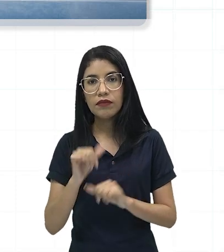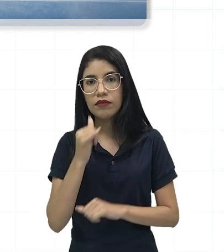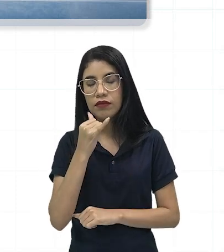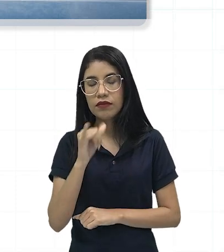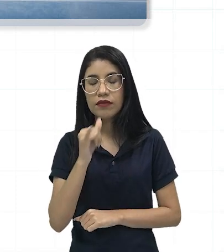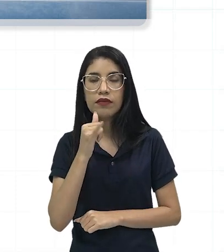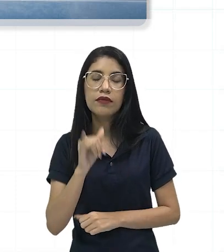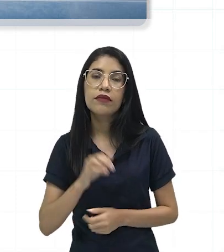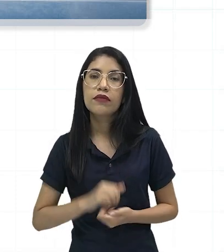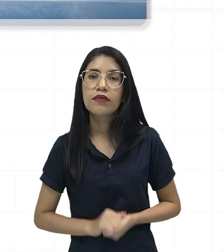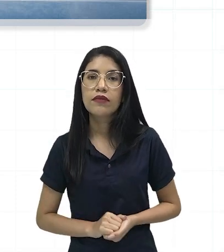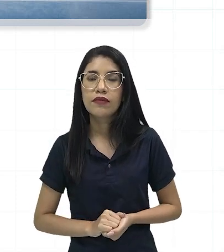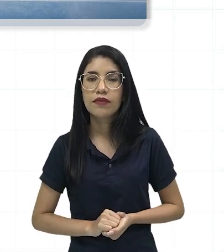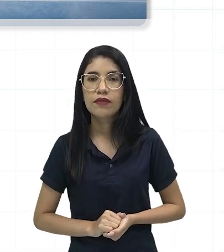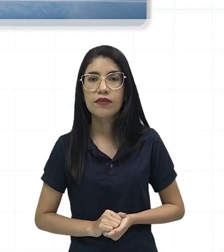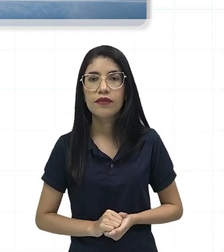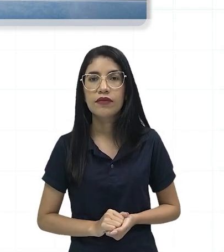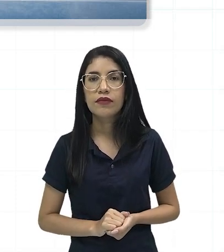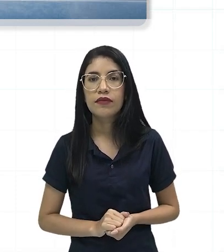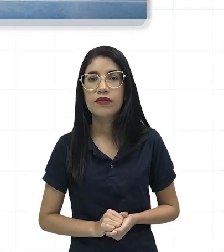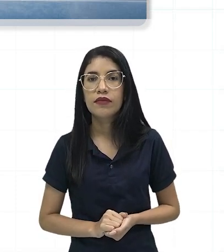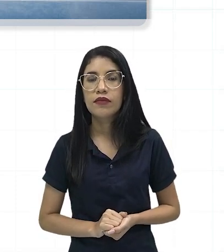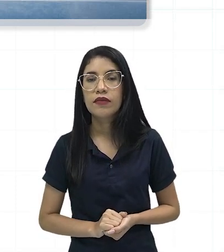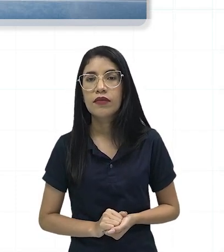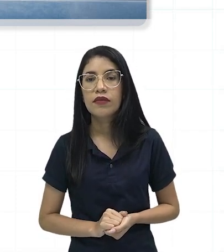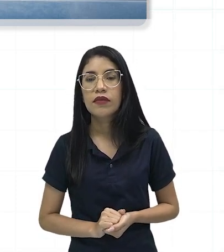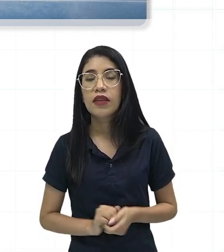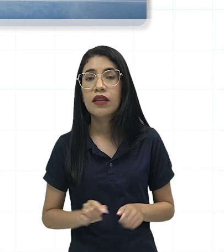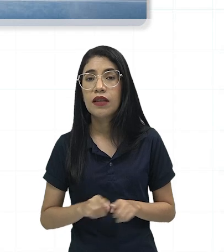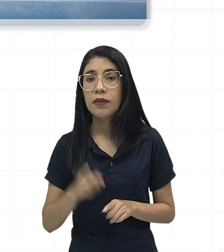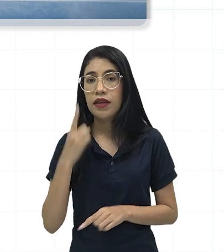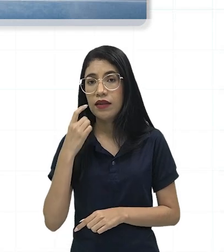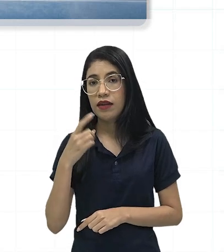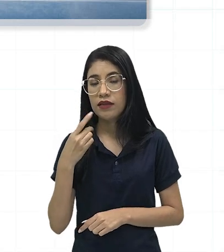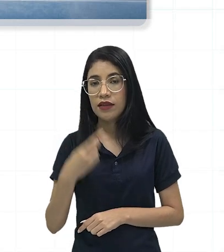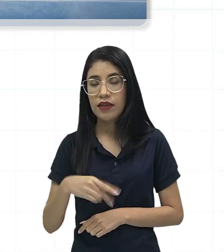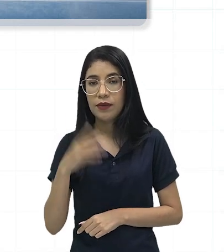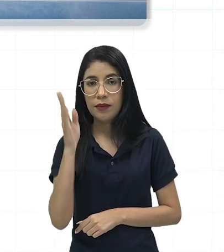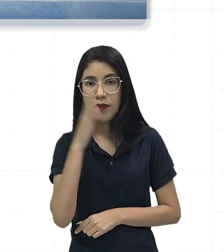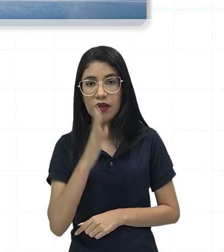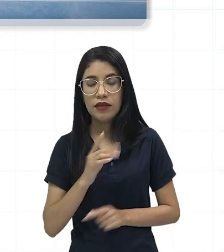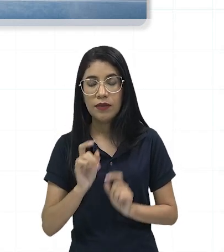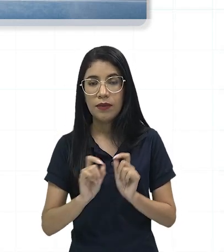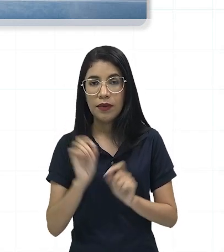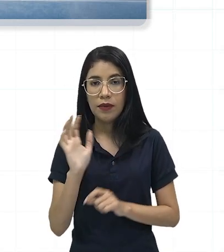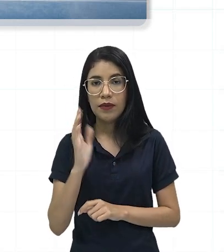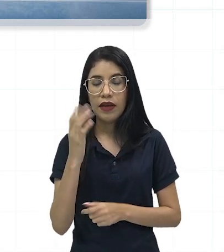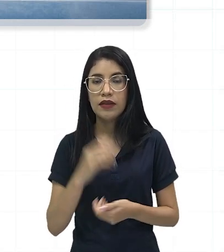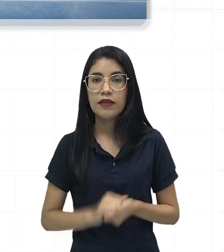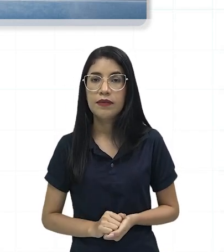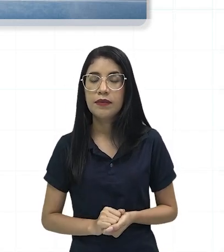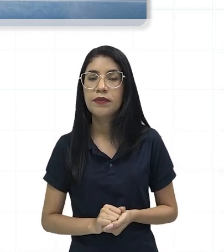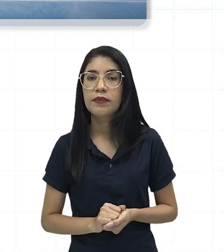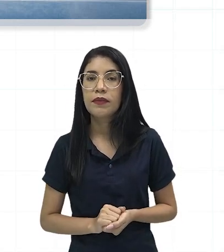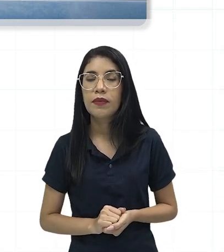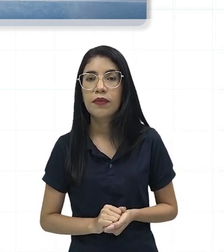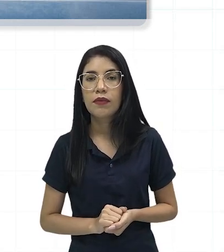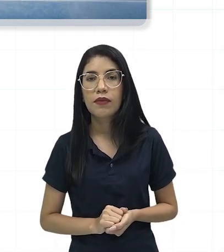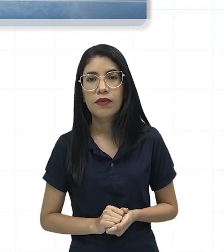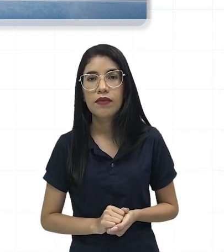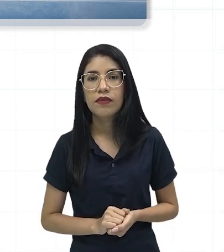energia. E aí tem um fato interessante, que o Brasil, ele foi